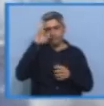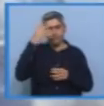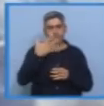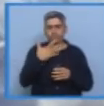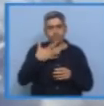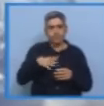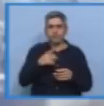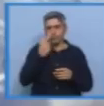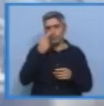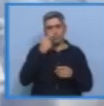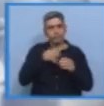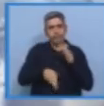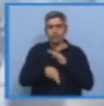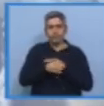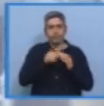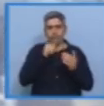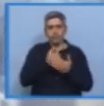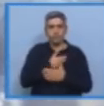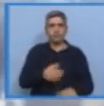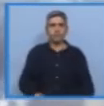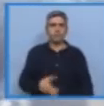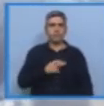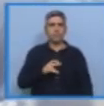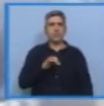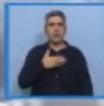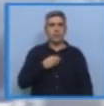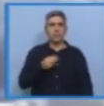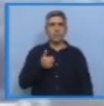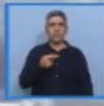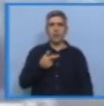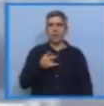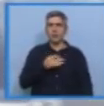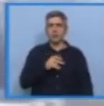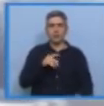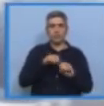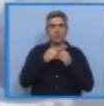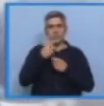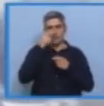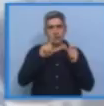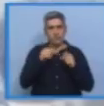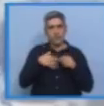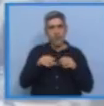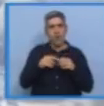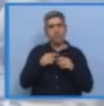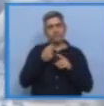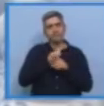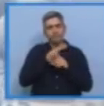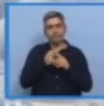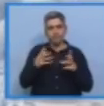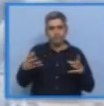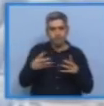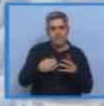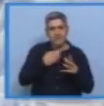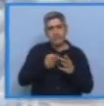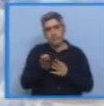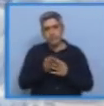calhar, a querer partir, não é? Dr. Ricardo Batista, a sociedade civil também se vai mobilizando, num sentido ou noutro. No seu